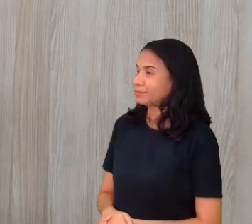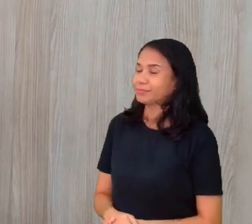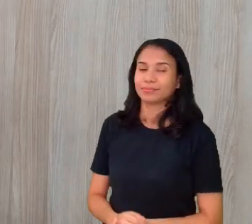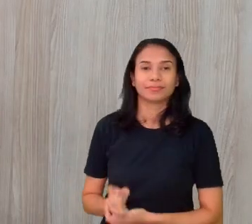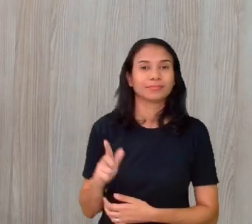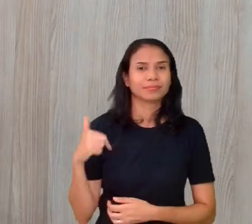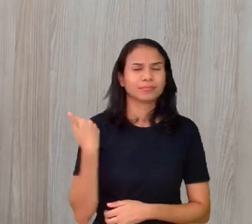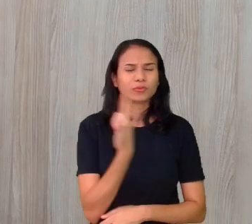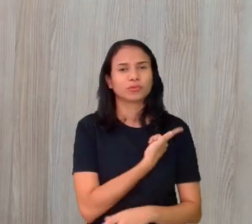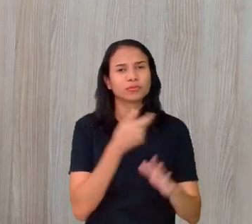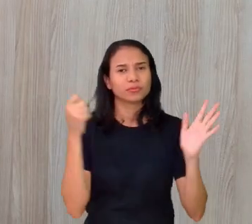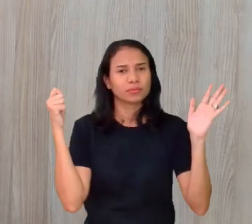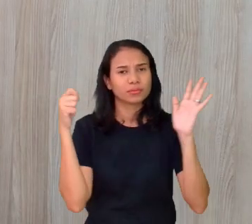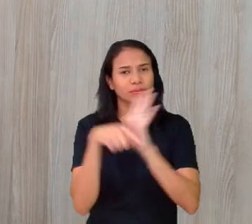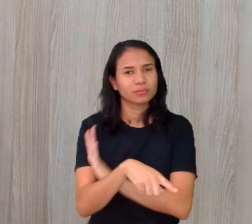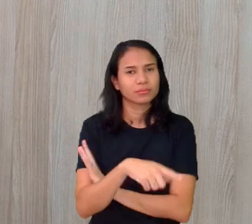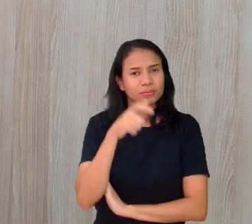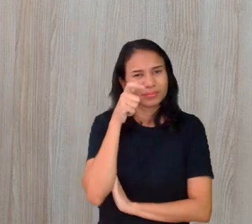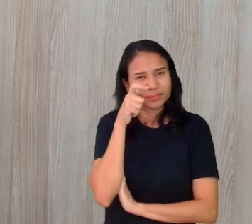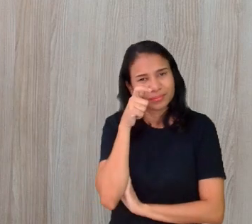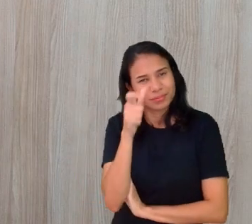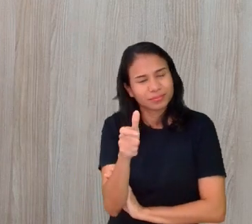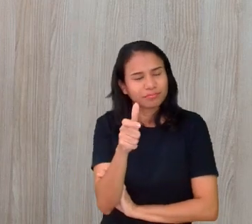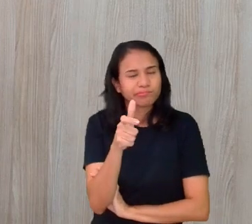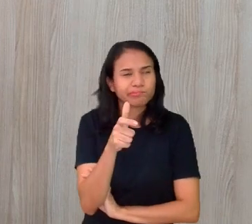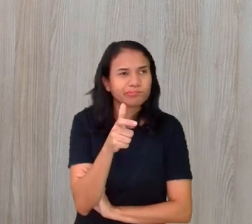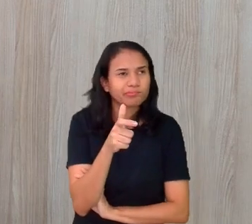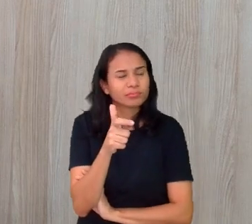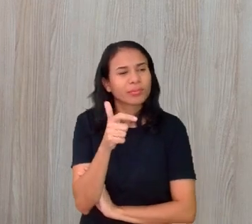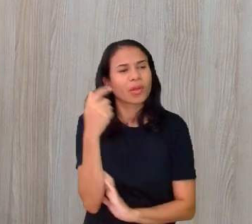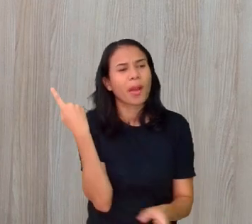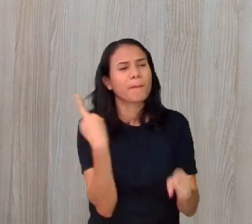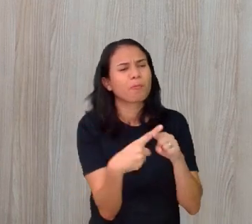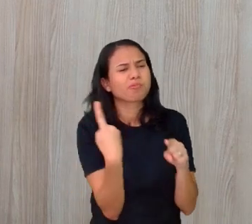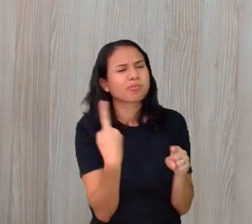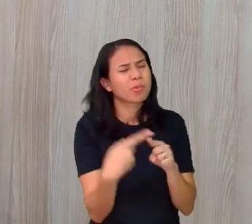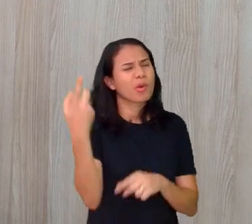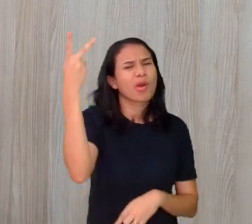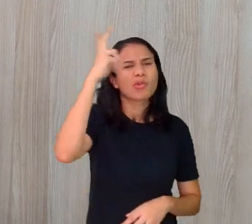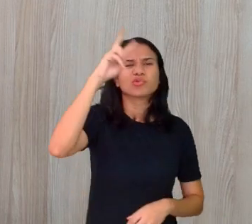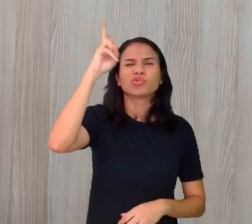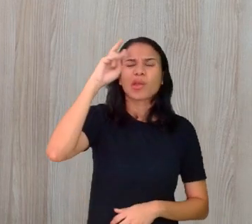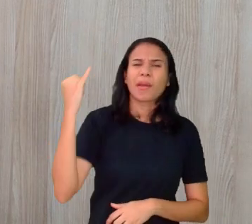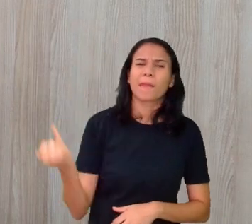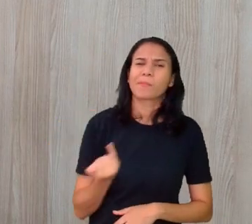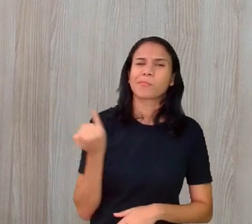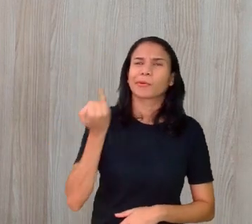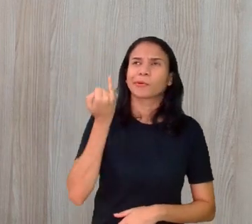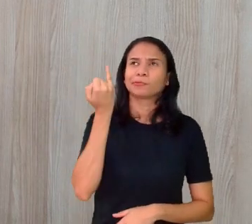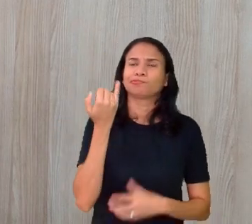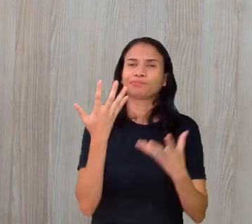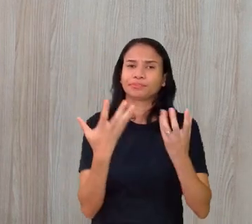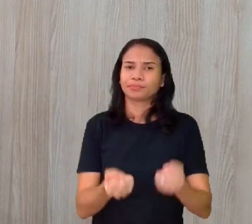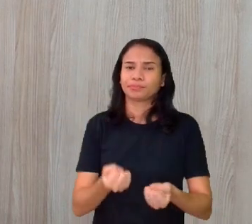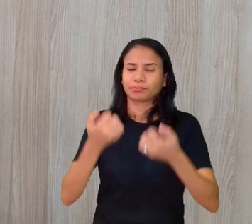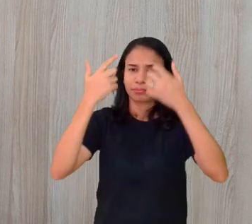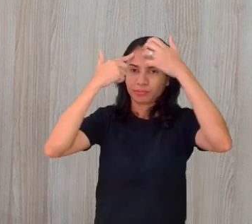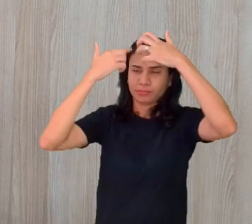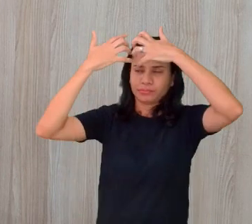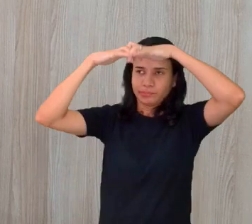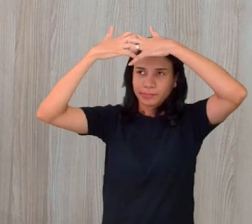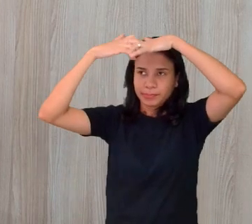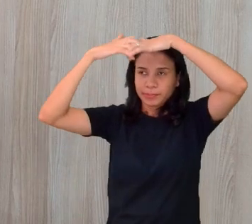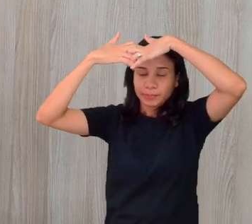A gente tem uma pergunta muito interessante aí, né? Por que a história é importante, né? Vamos fazer o seguinte, vamos raciocinar da seguinte